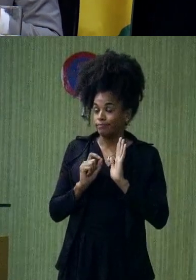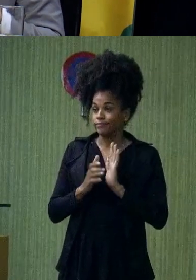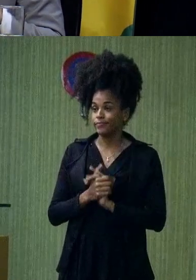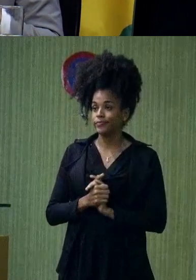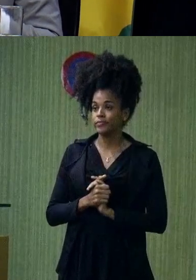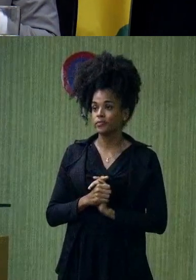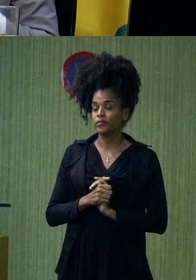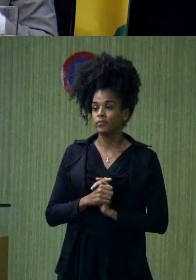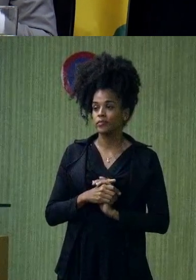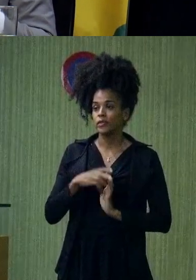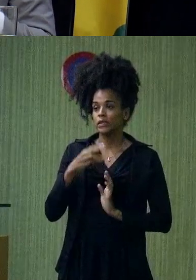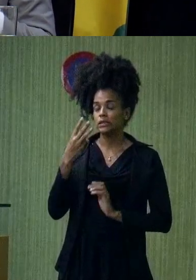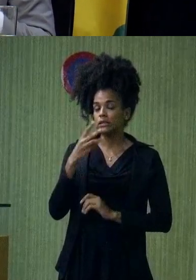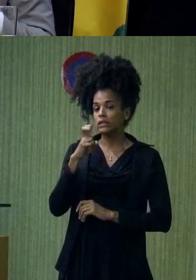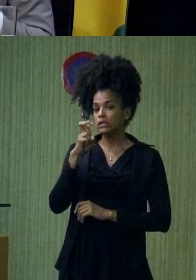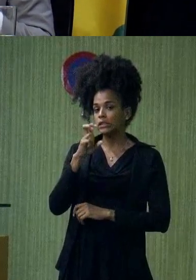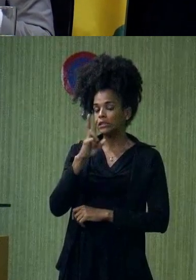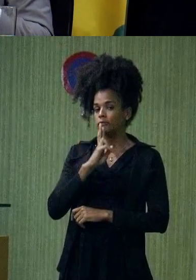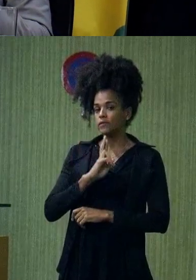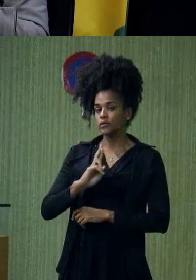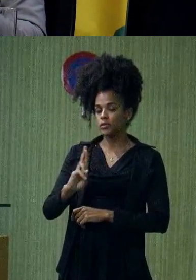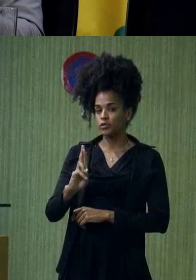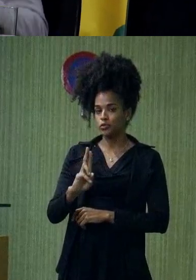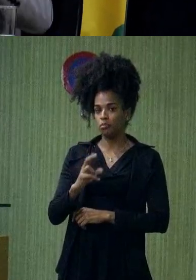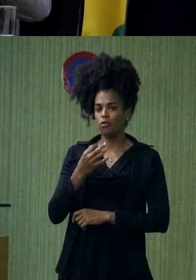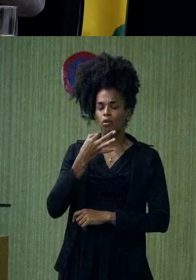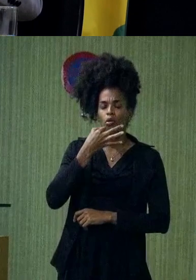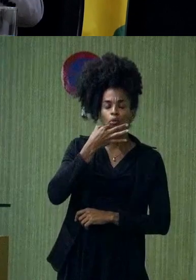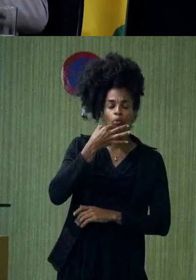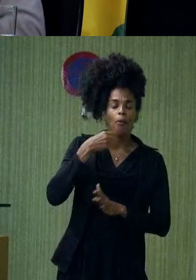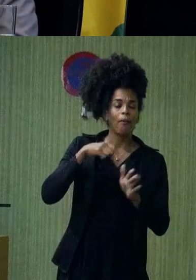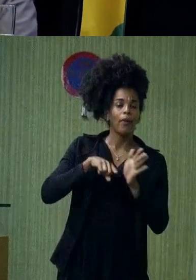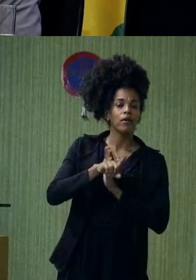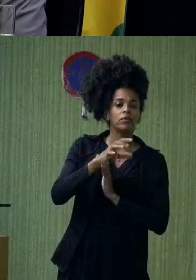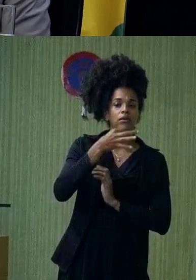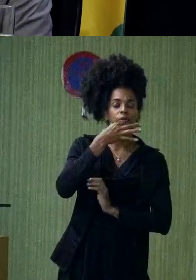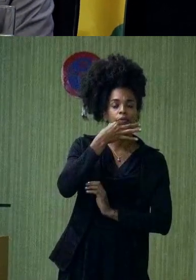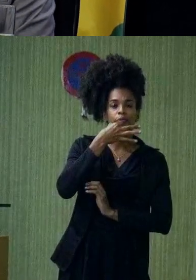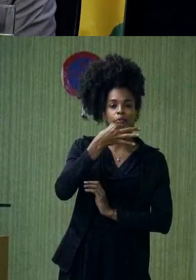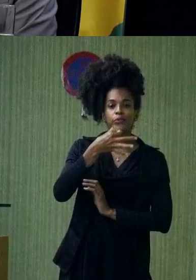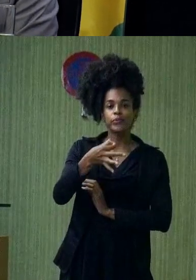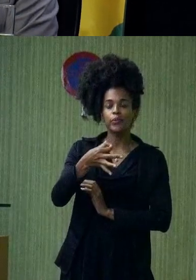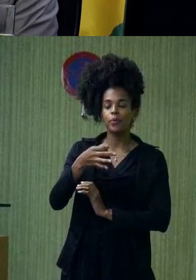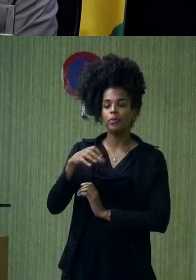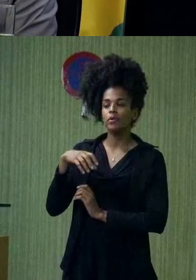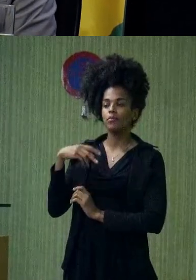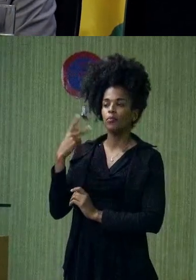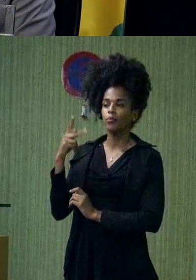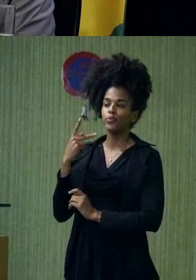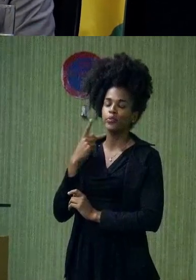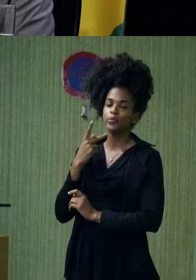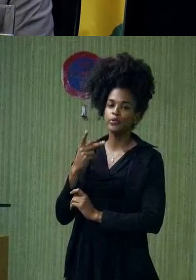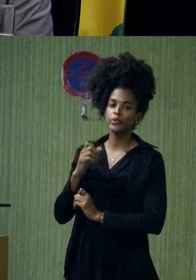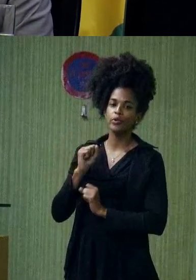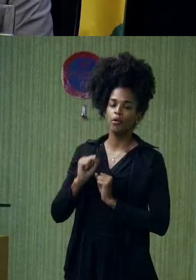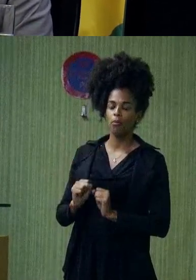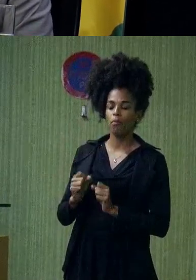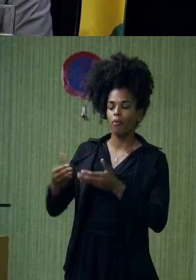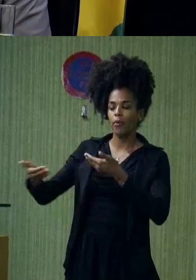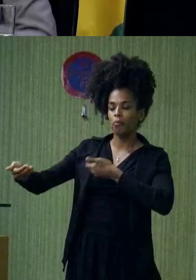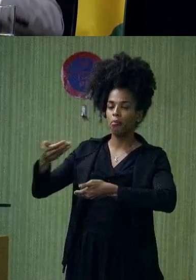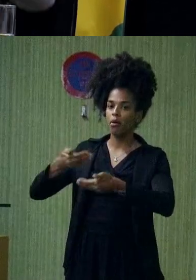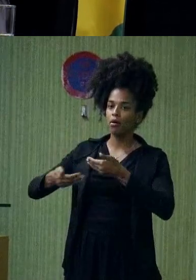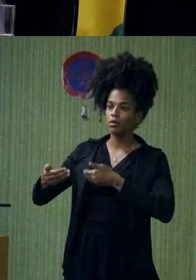35 respostas na sua opinião as promotorias procuradorias de educação devem participar como